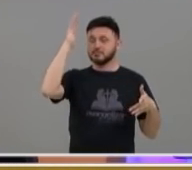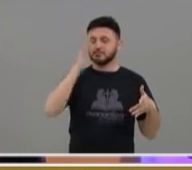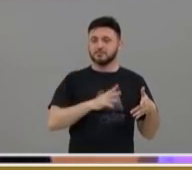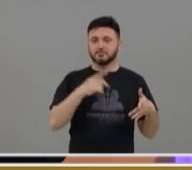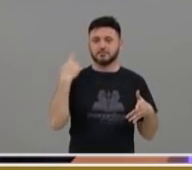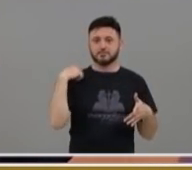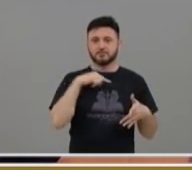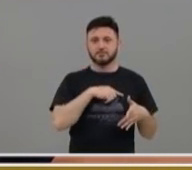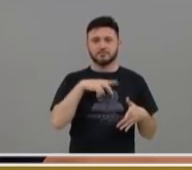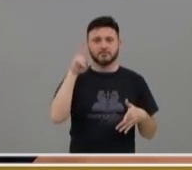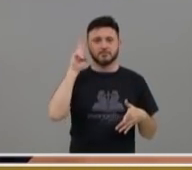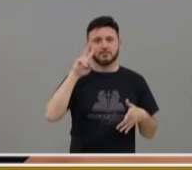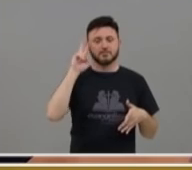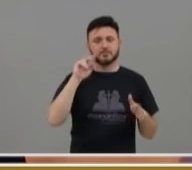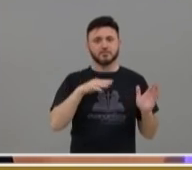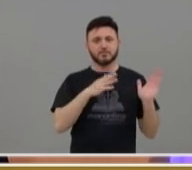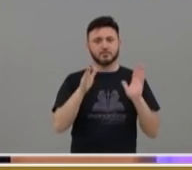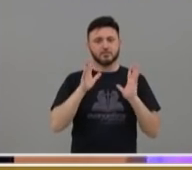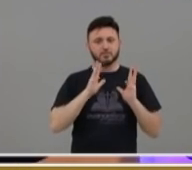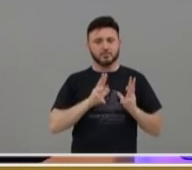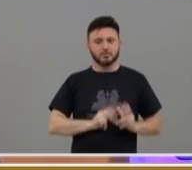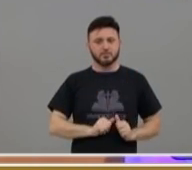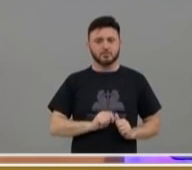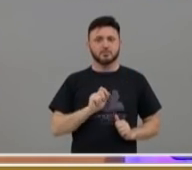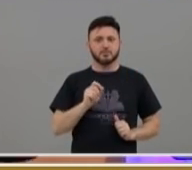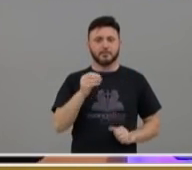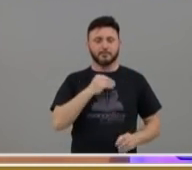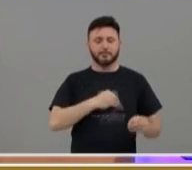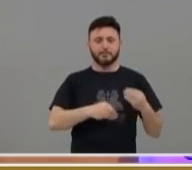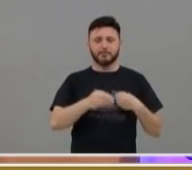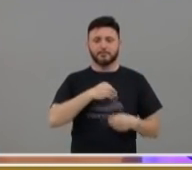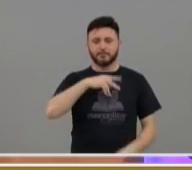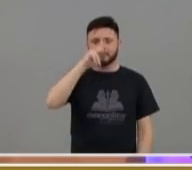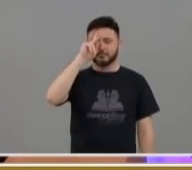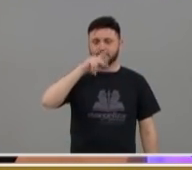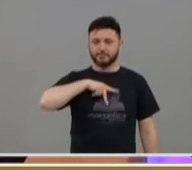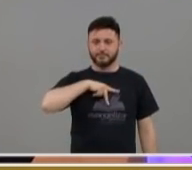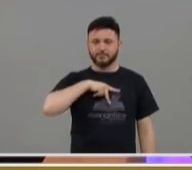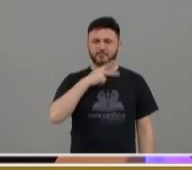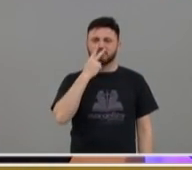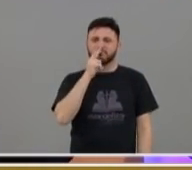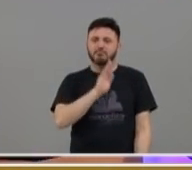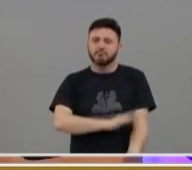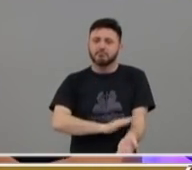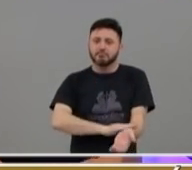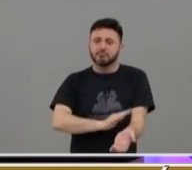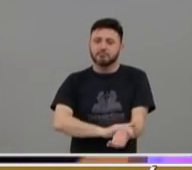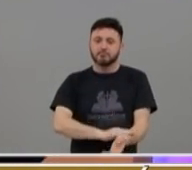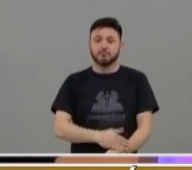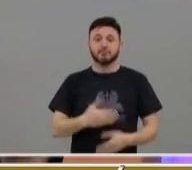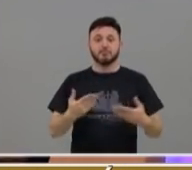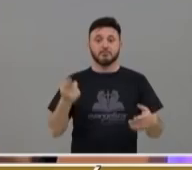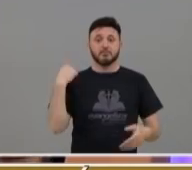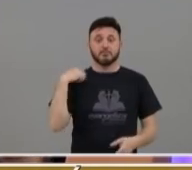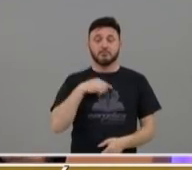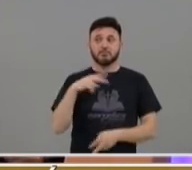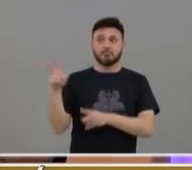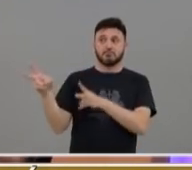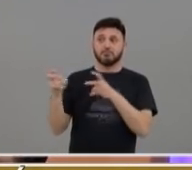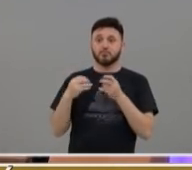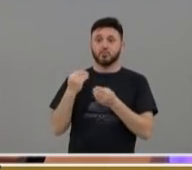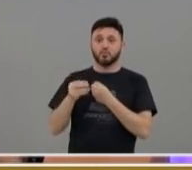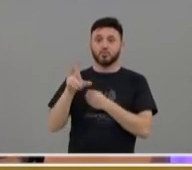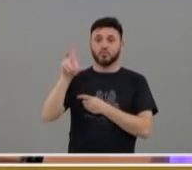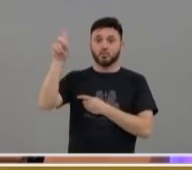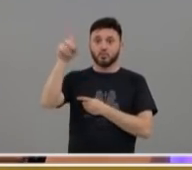essa purificação dos pecados, dos vícios, dos pecados capitais. E aí a gente vai percebendo como que Deus, Ele